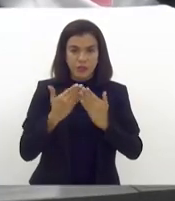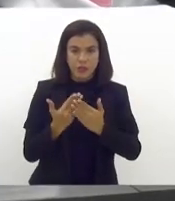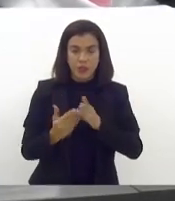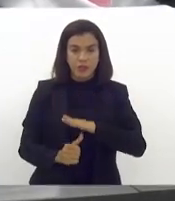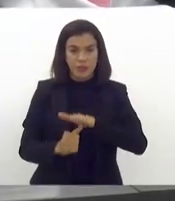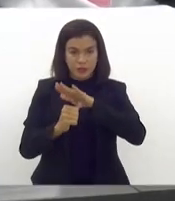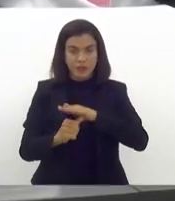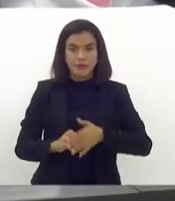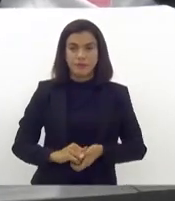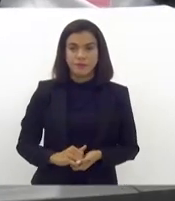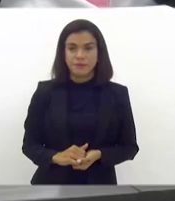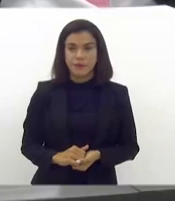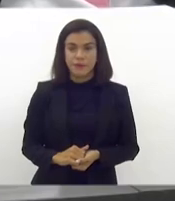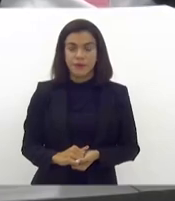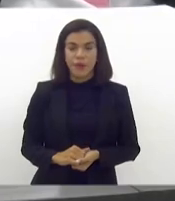Mink.